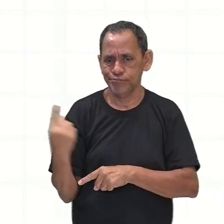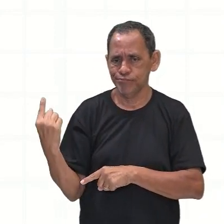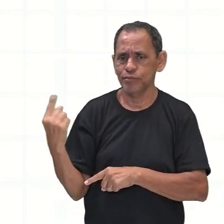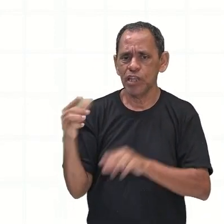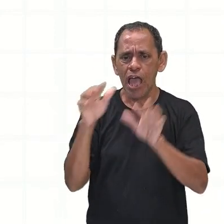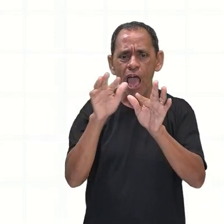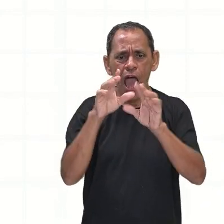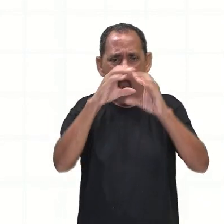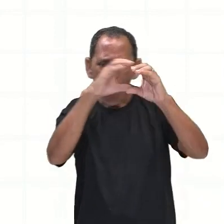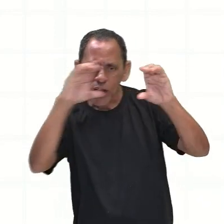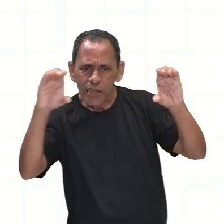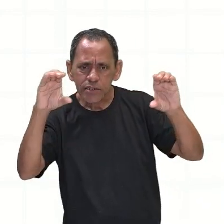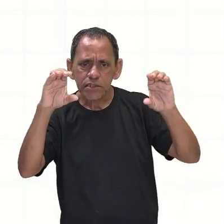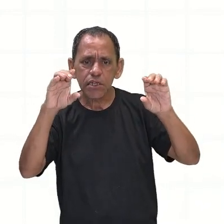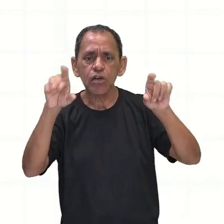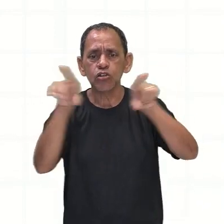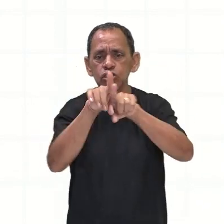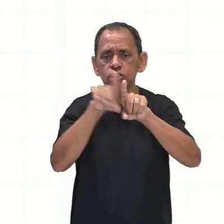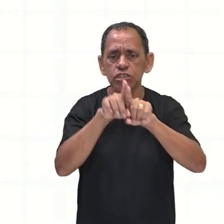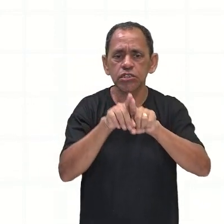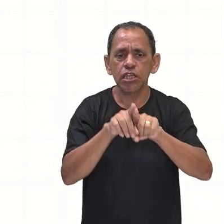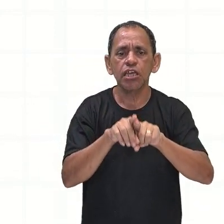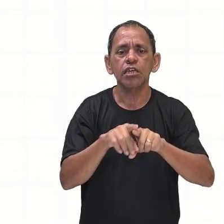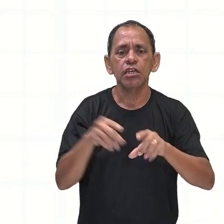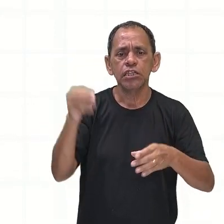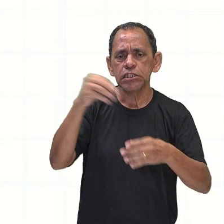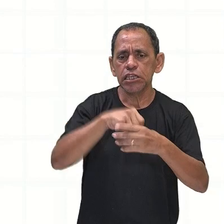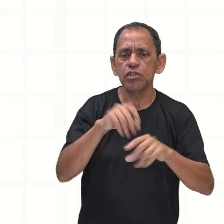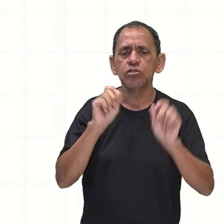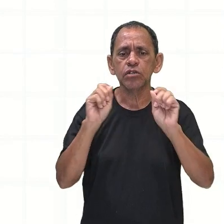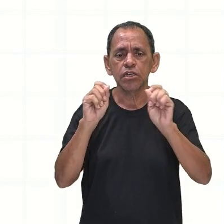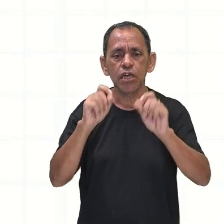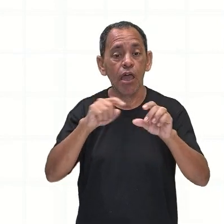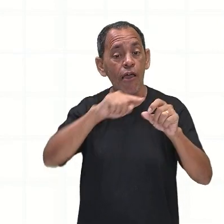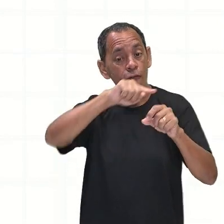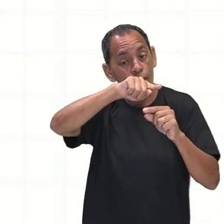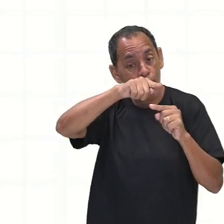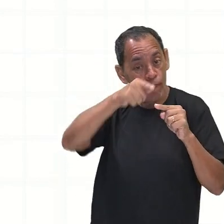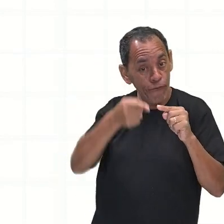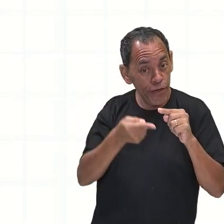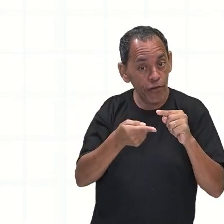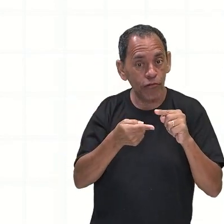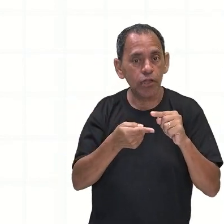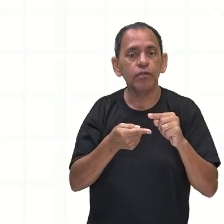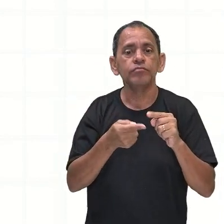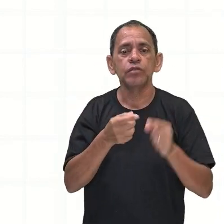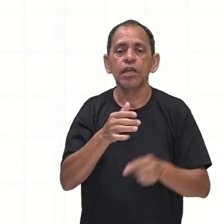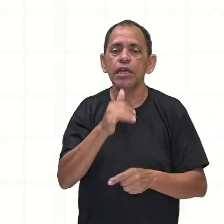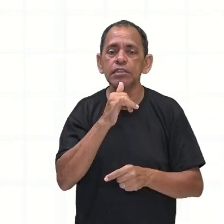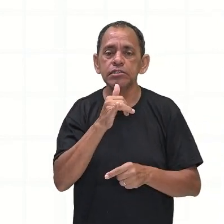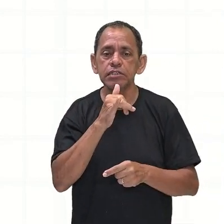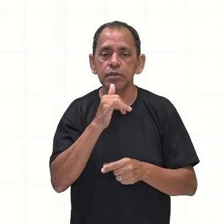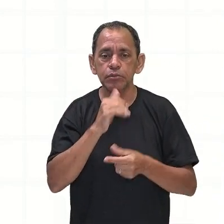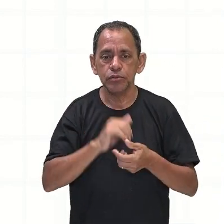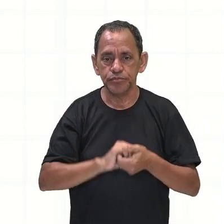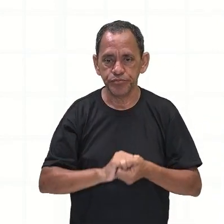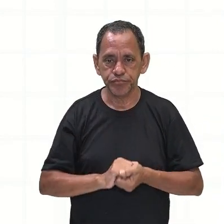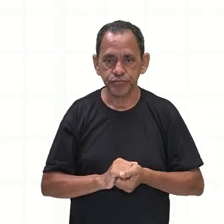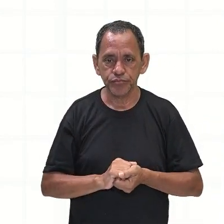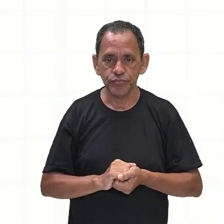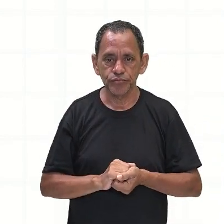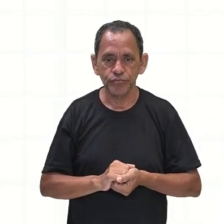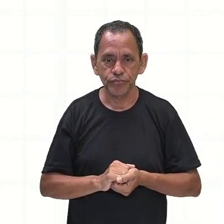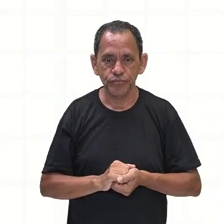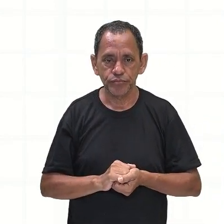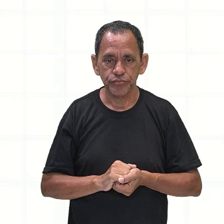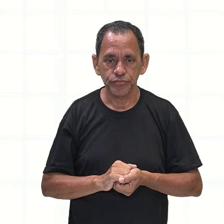em todos, nós temos a presença de vírgulas. Observem, ó, nós temos a vírgula aqui, nós temos